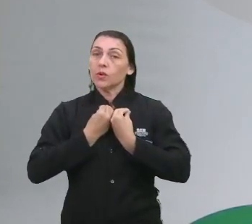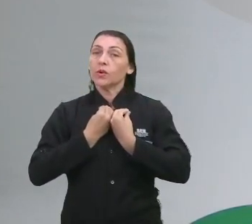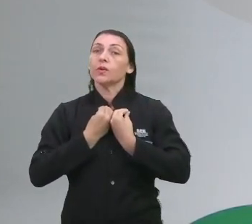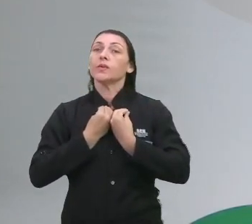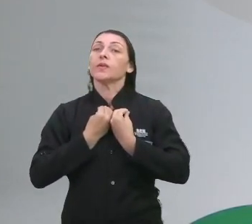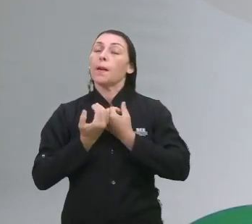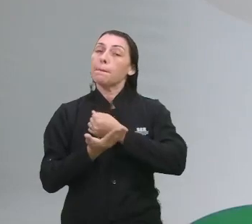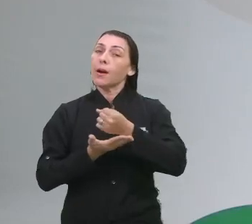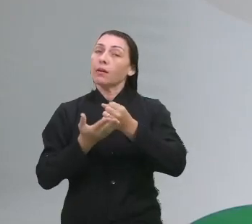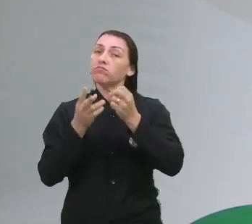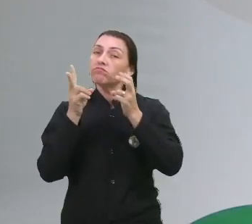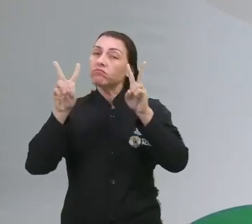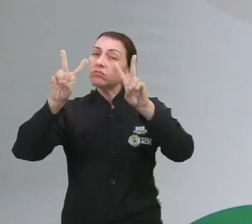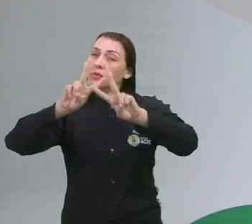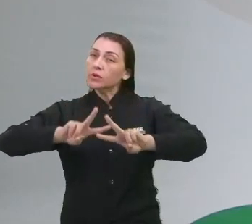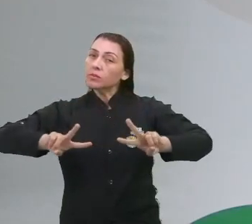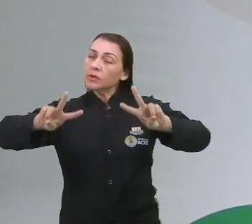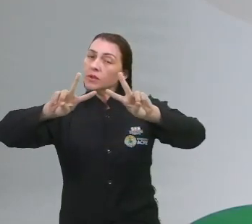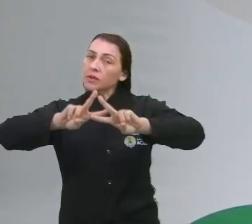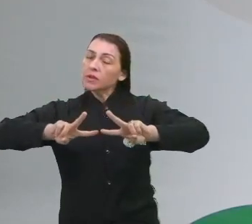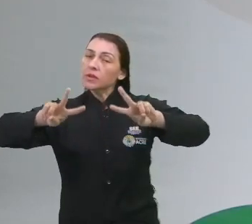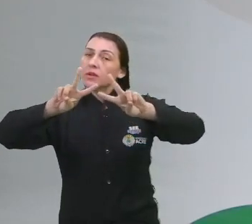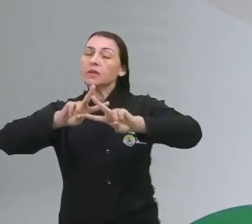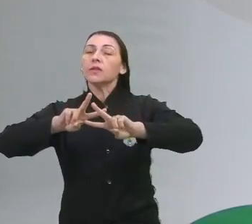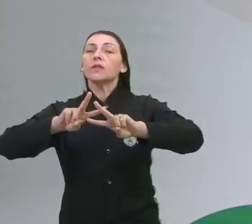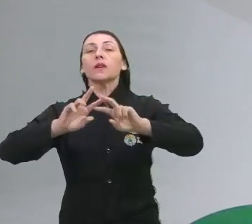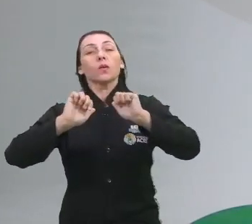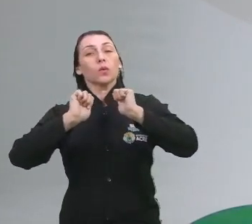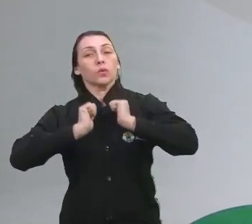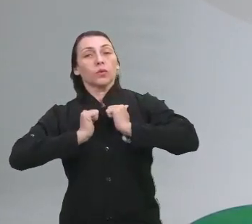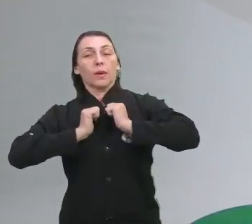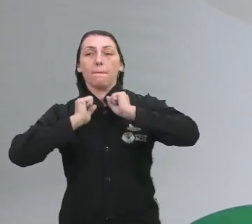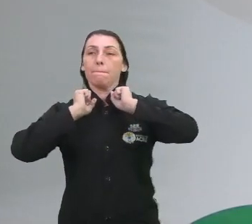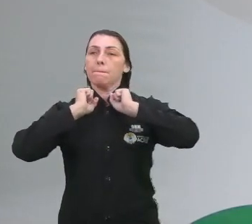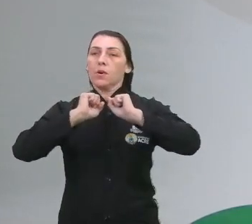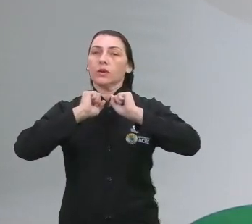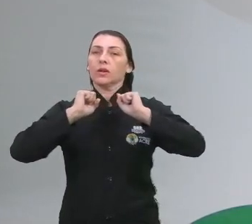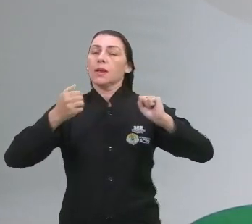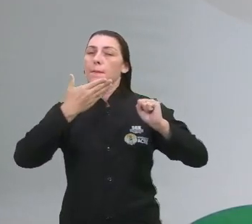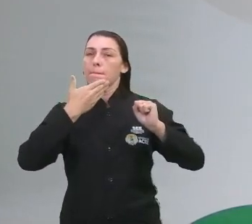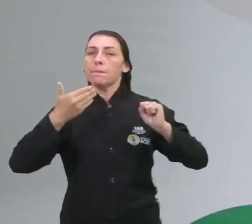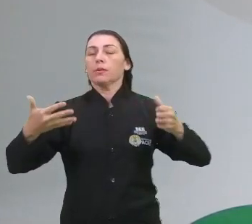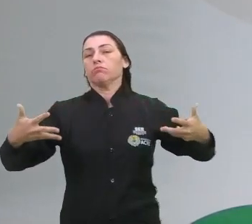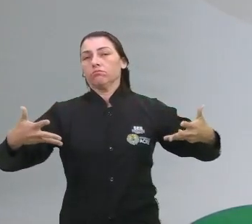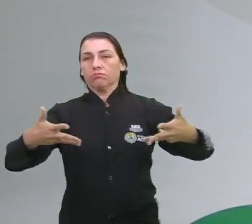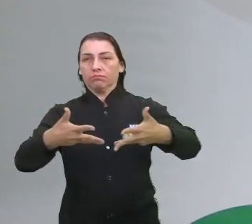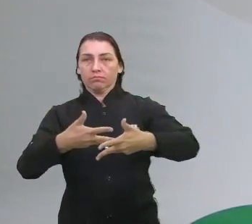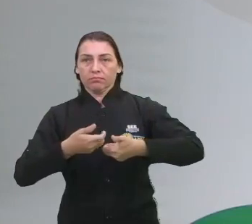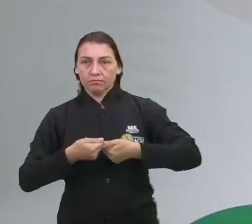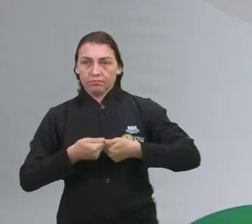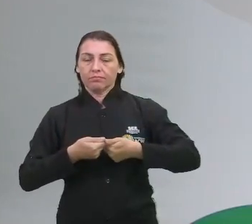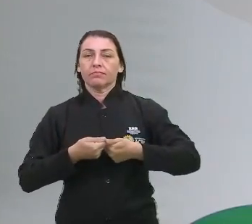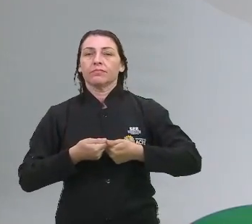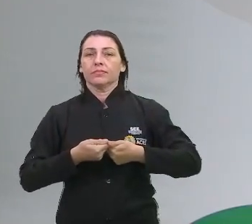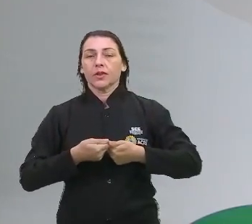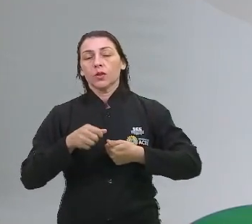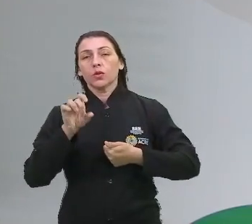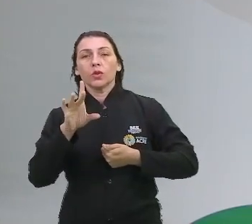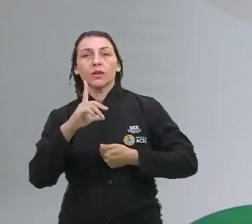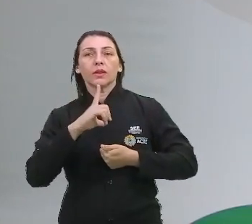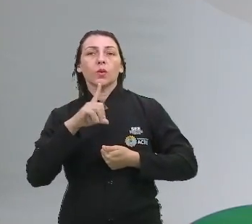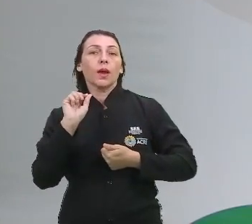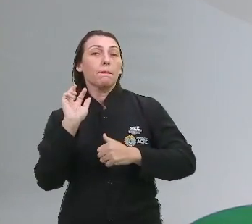conseguir observar situações, observar condutas que podem ser aprimoradas e aperfeiçoadas. E isso basta ter o